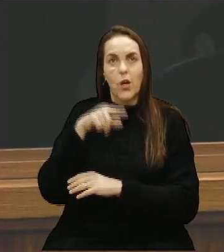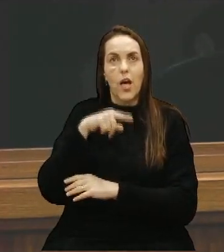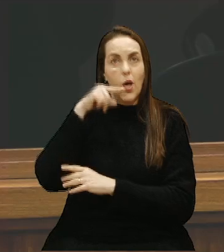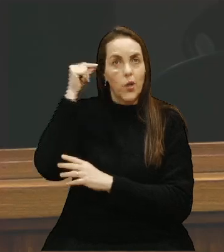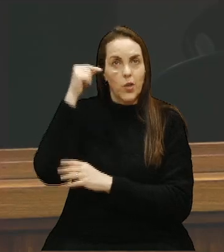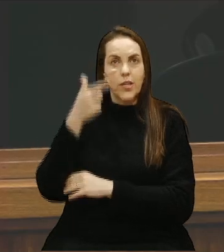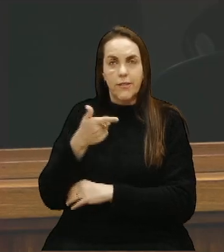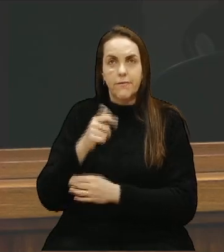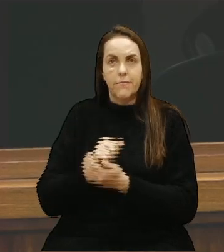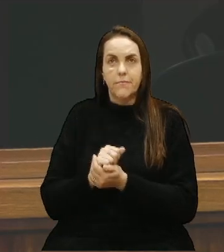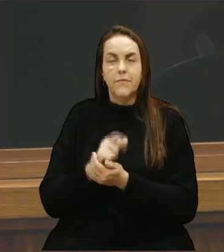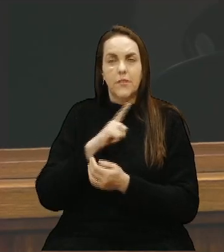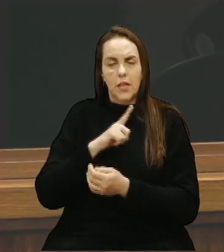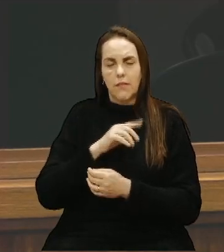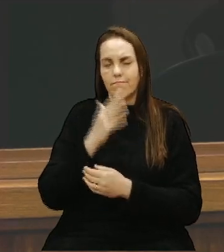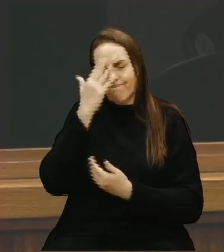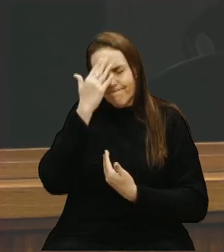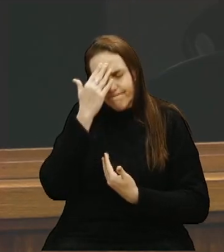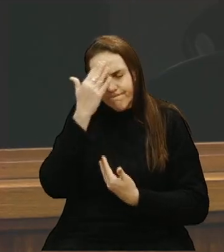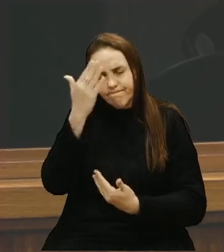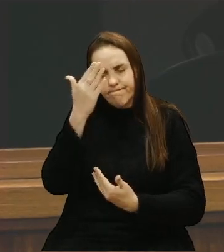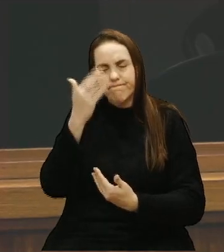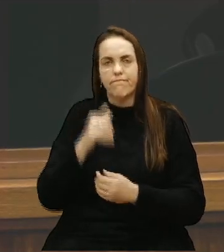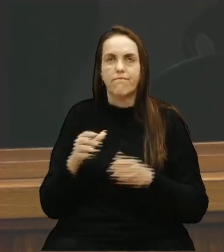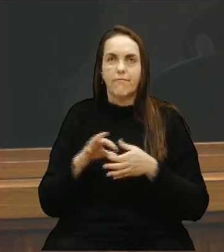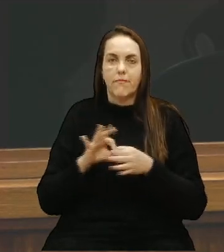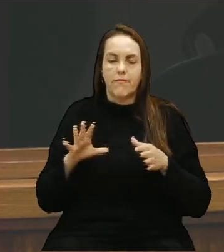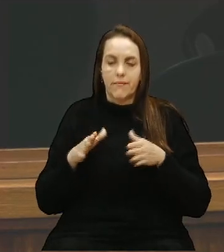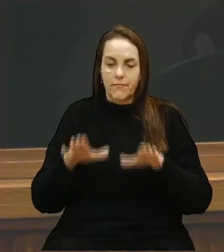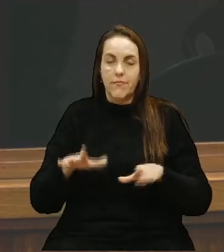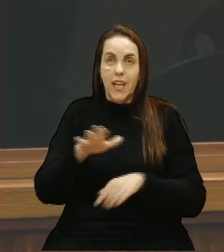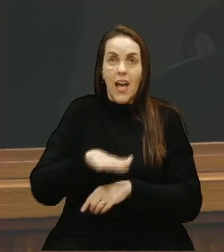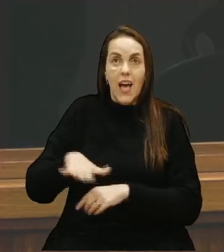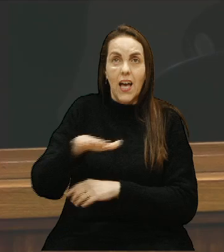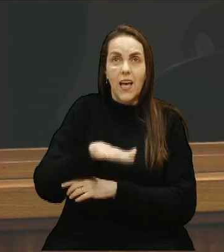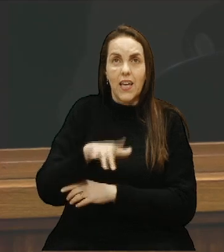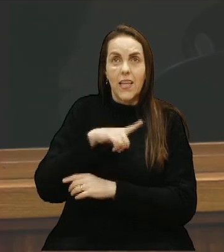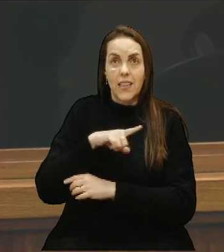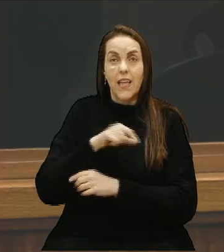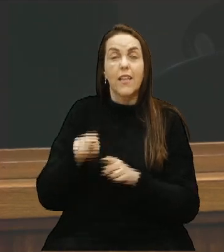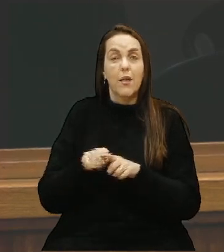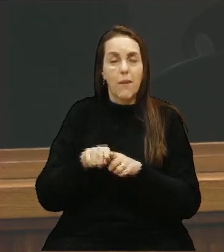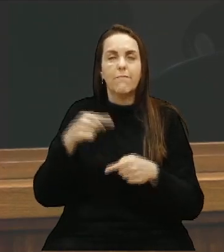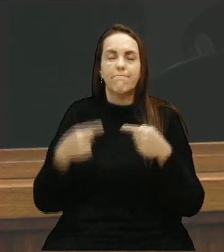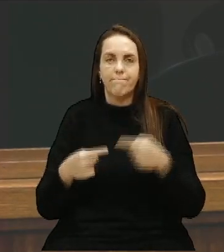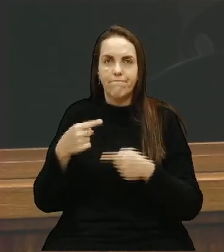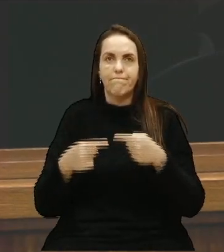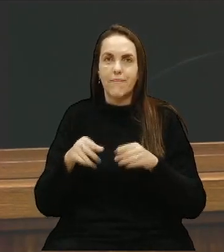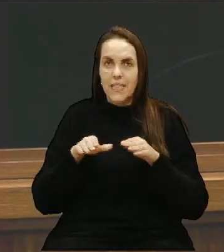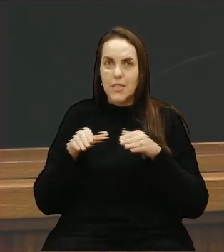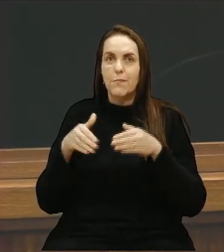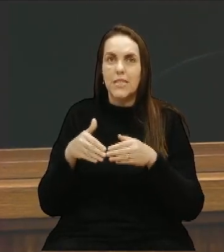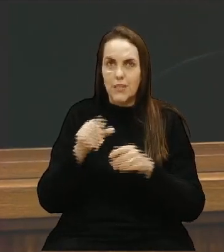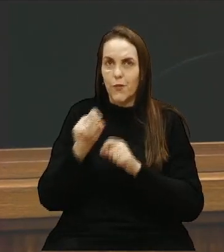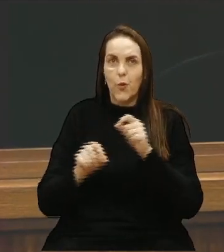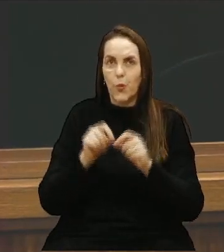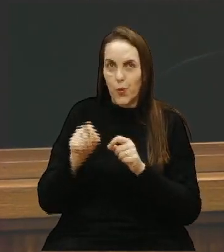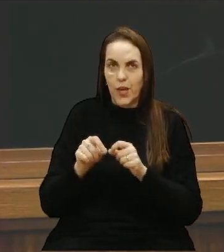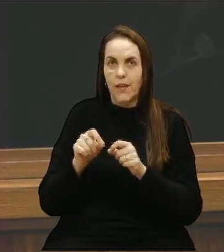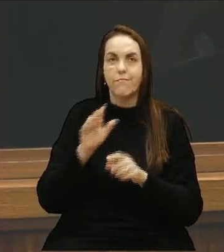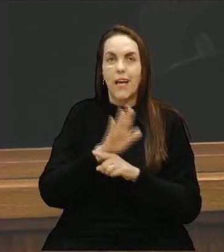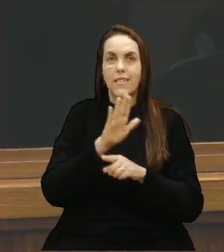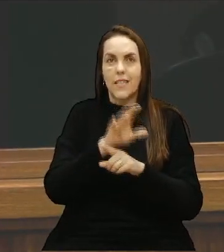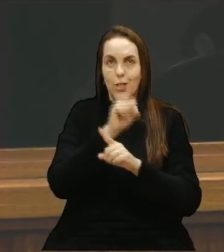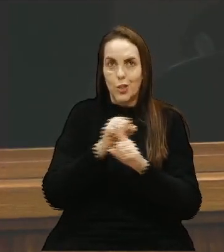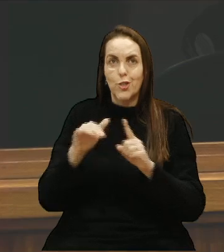CLPC, o qual somos gratos pela cedência do espaço, porém, precisamos ter um espaço para debater especificamente sobre a questão da assistência